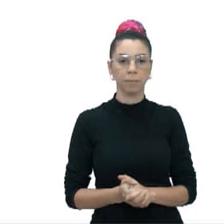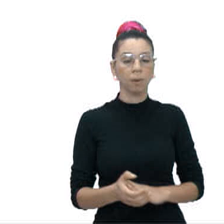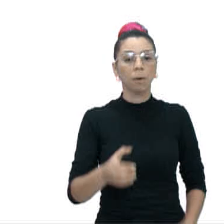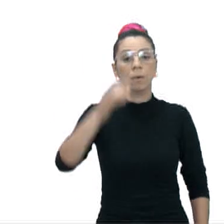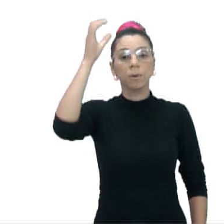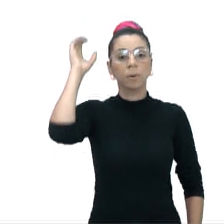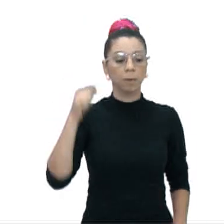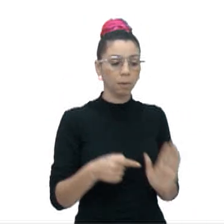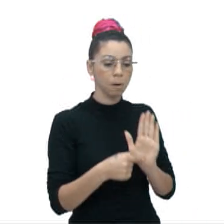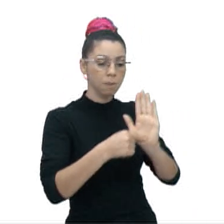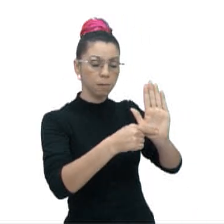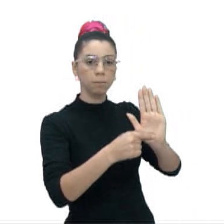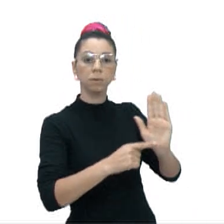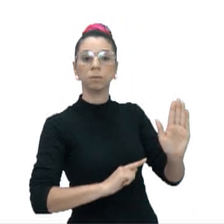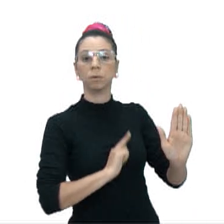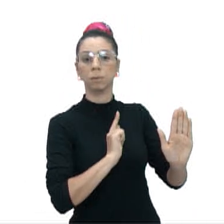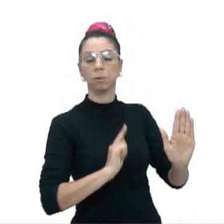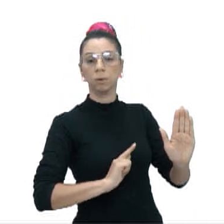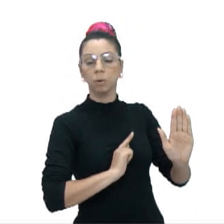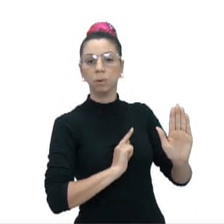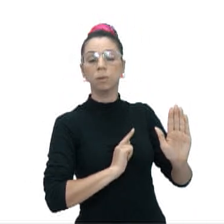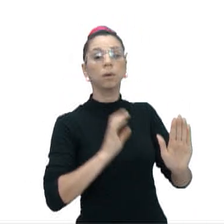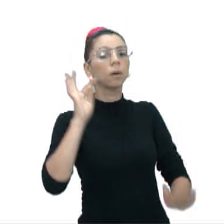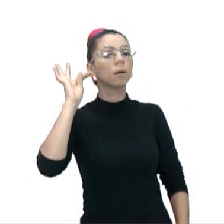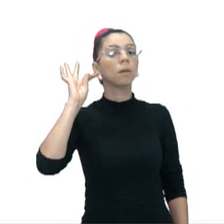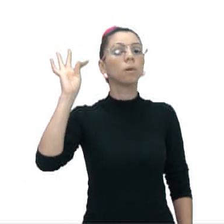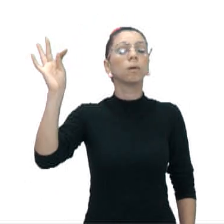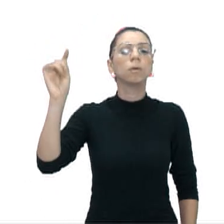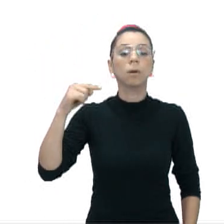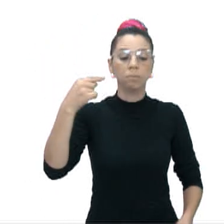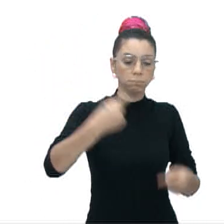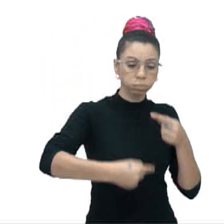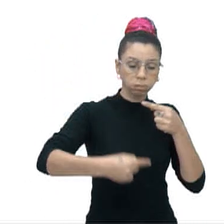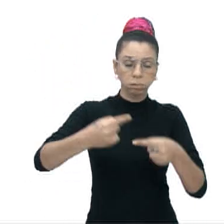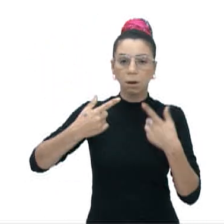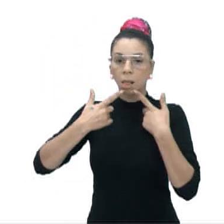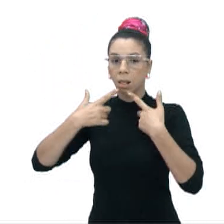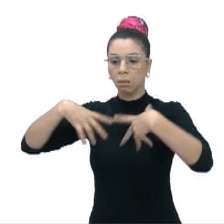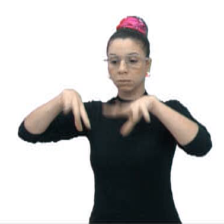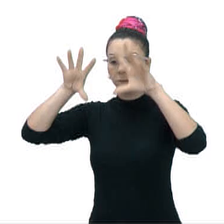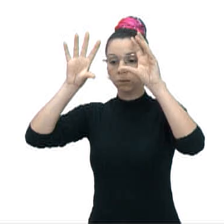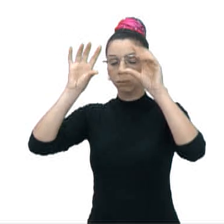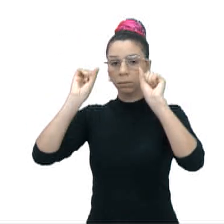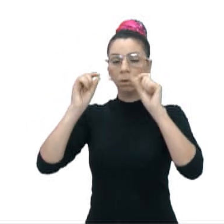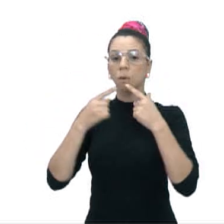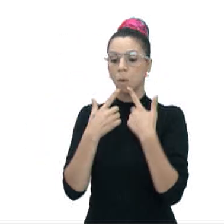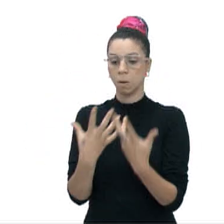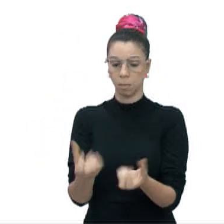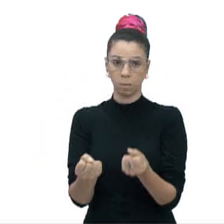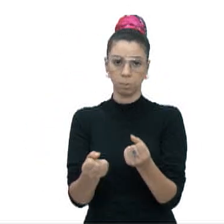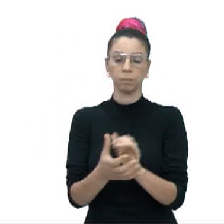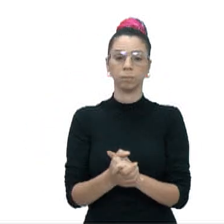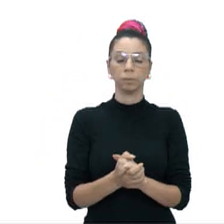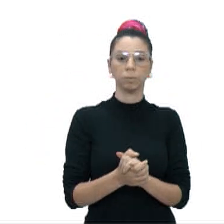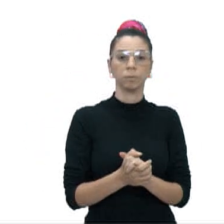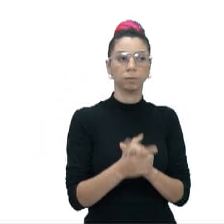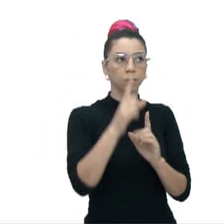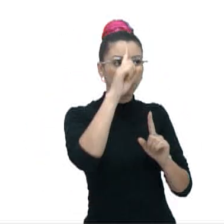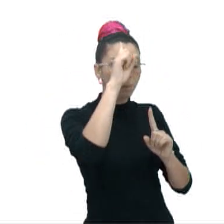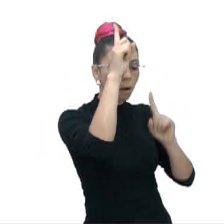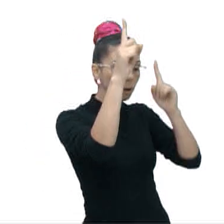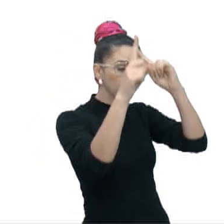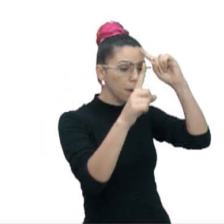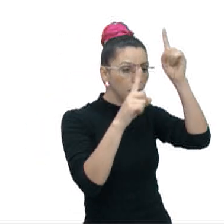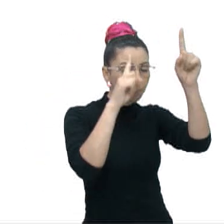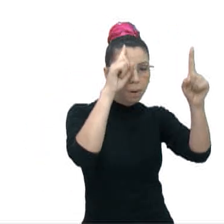Chomsky apresenta em sua gramática uma teoria que discute aspectos linguísticos como a criatividade do falante e sua